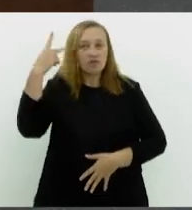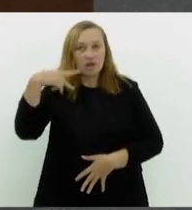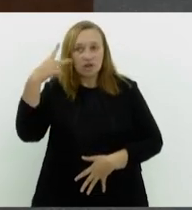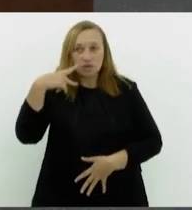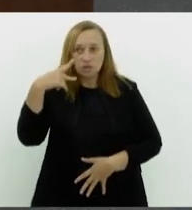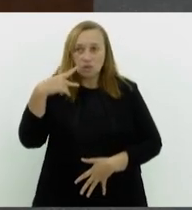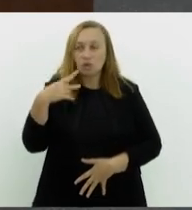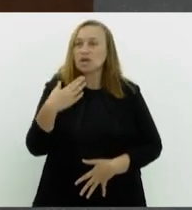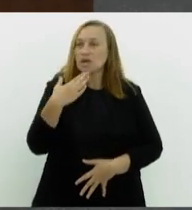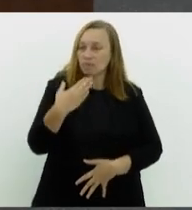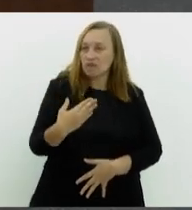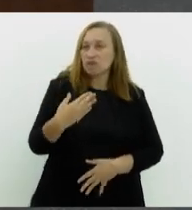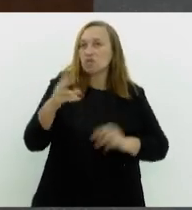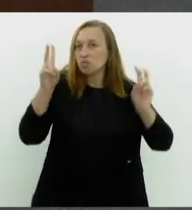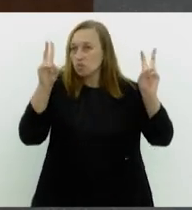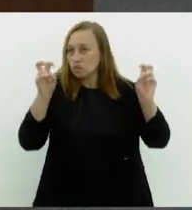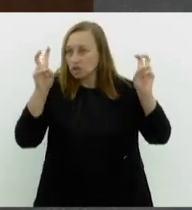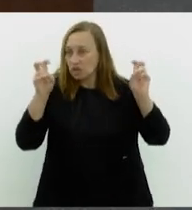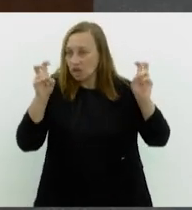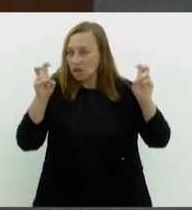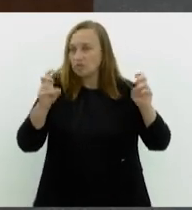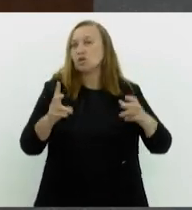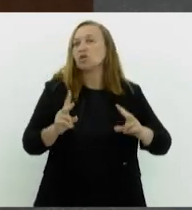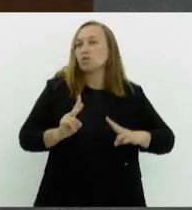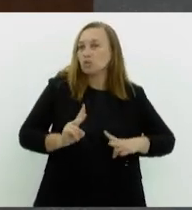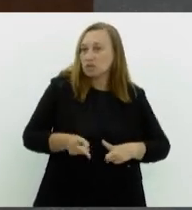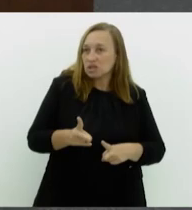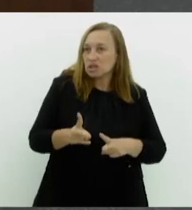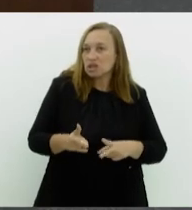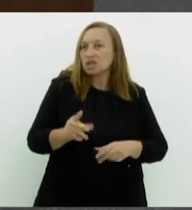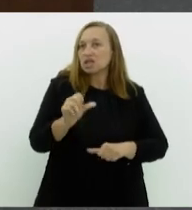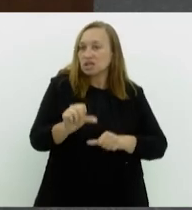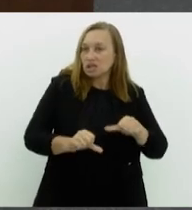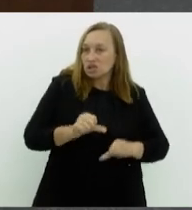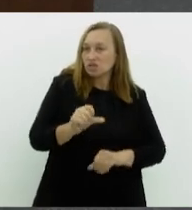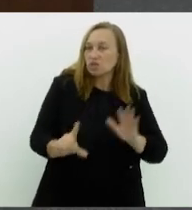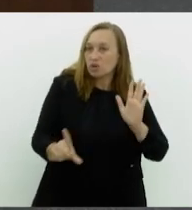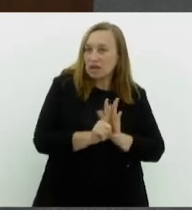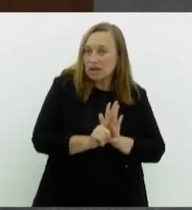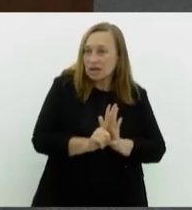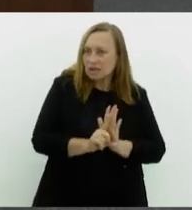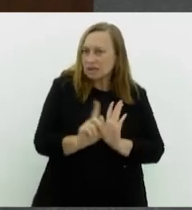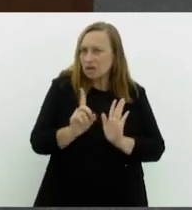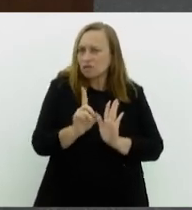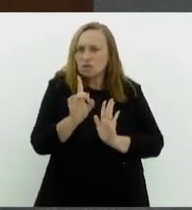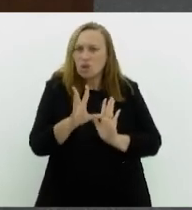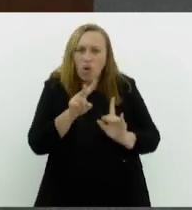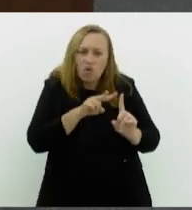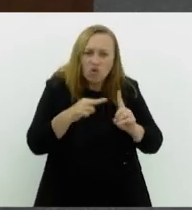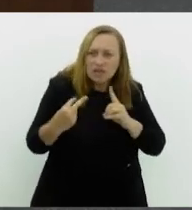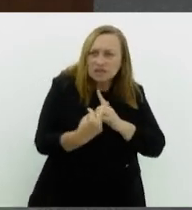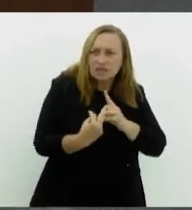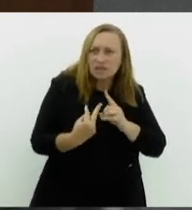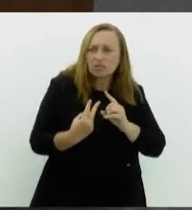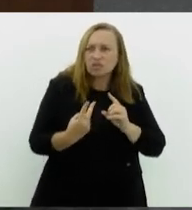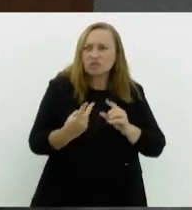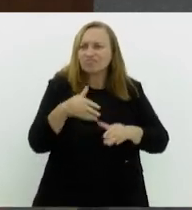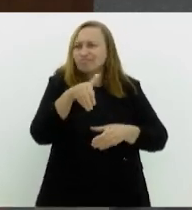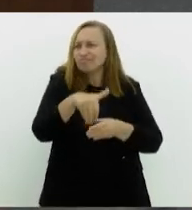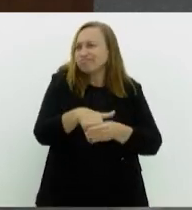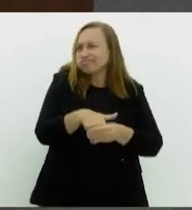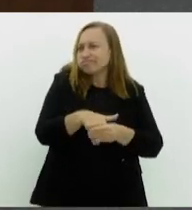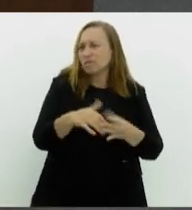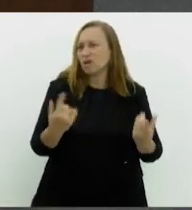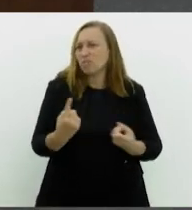que suscitou o tema, levou o tema adiante, transformou em lei. E não apenas visando questão eleitoral, porque